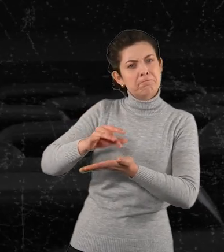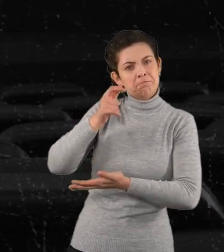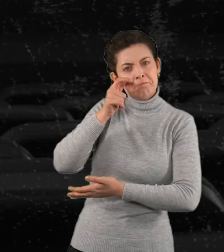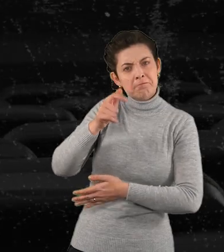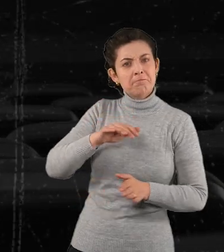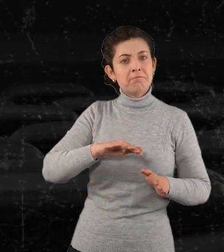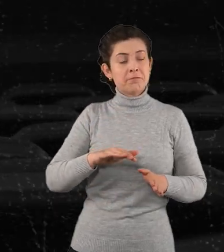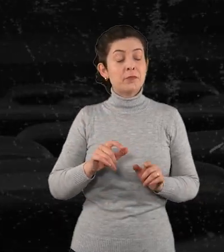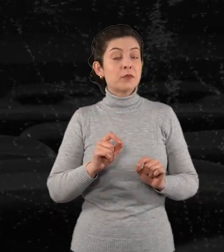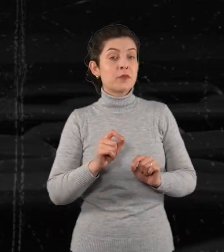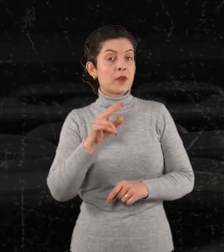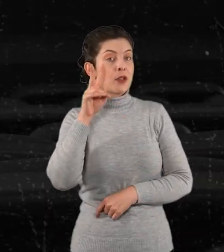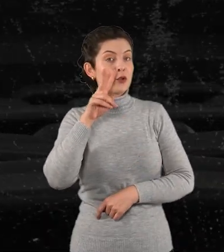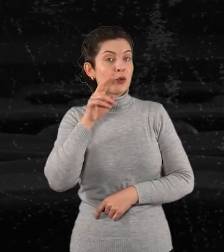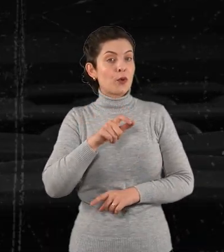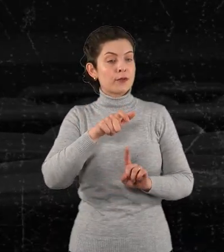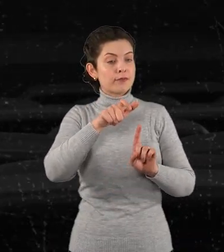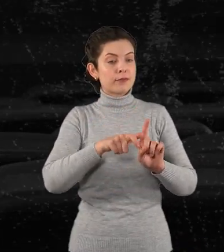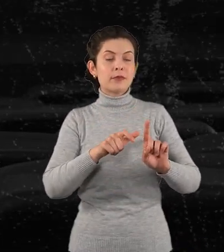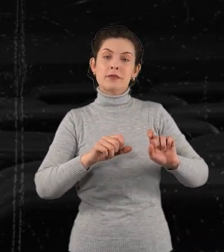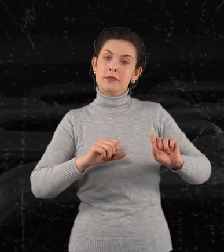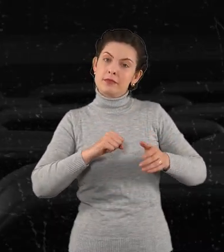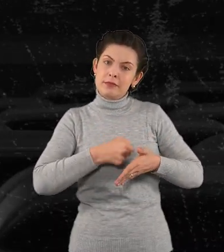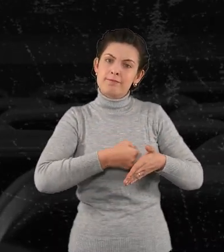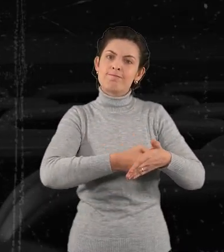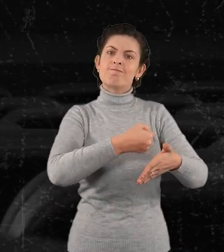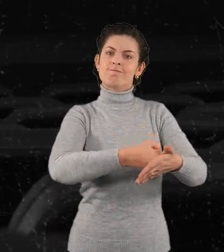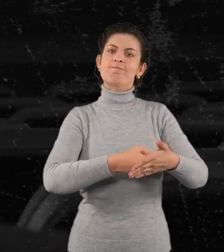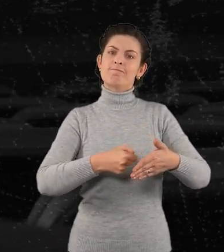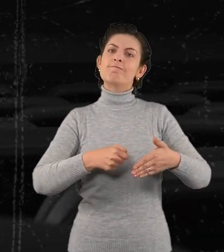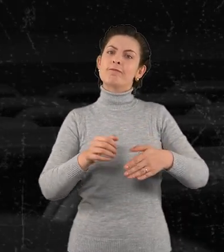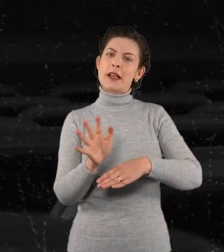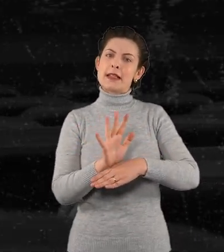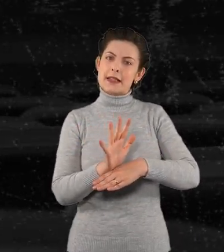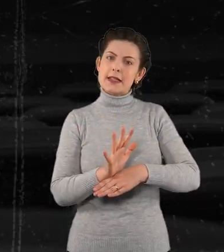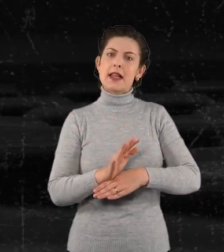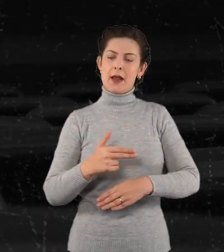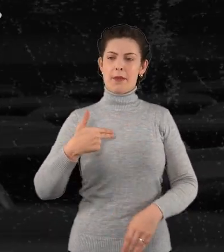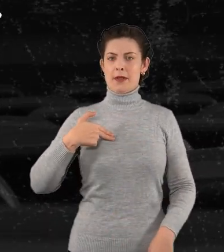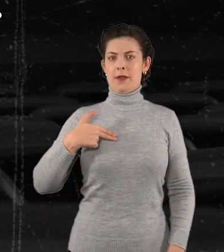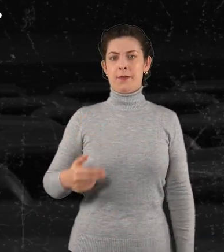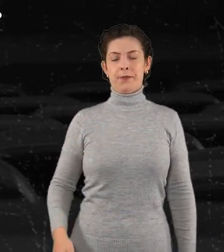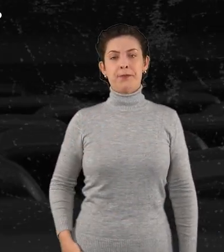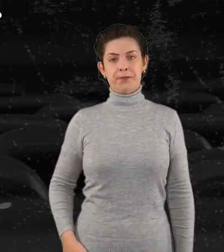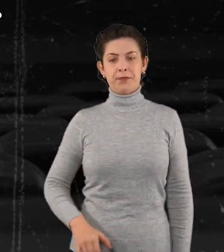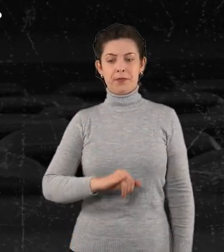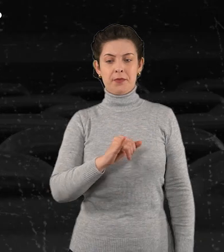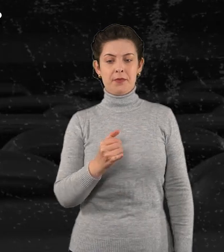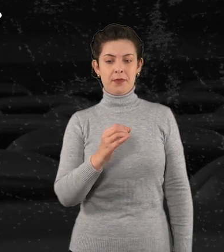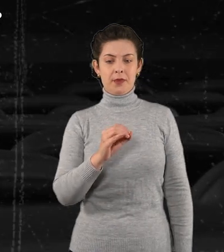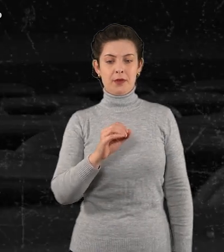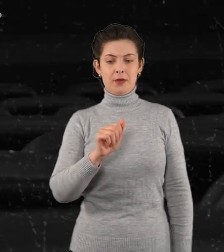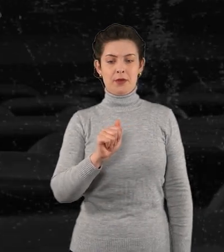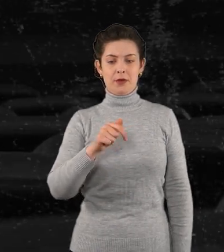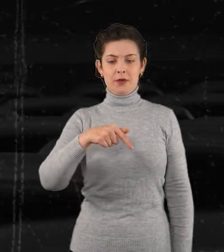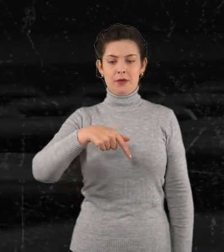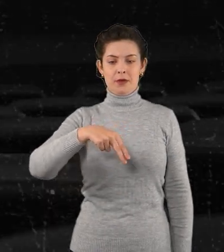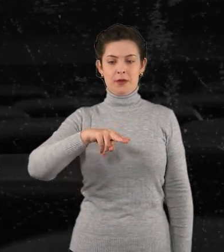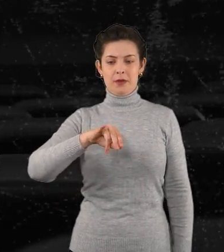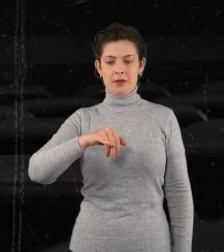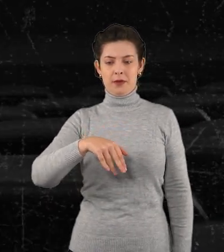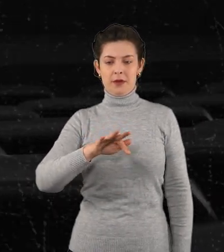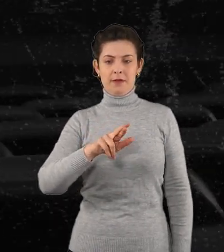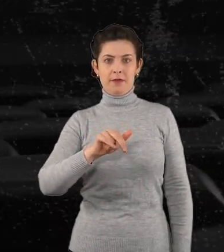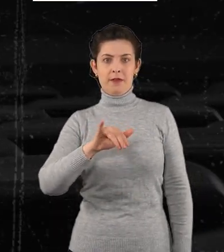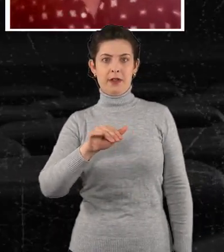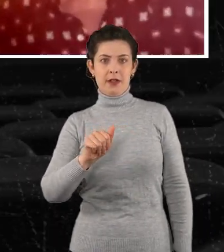Além desses fatos interessantes, precisamos contar a história de um dos defensores das salas de cinema em São Borja, o empresário Joaquim